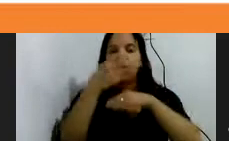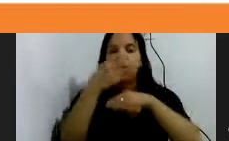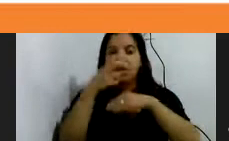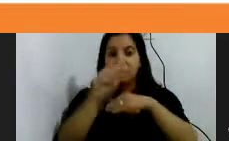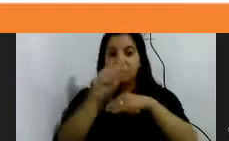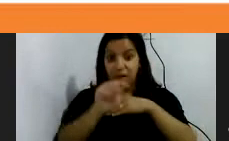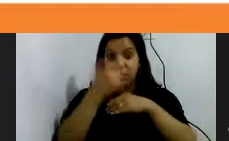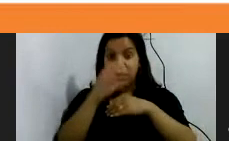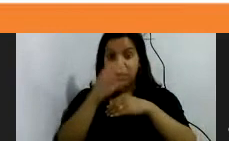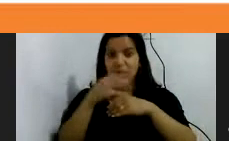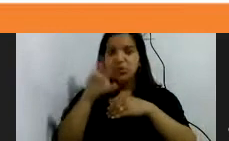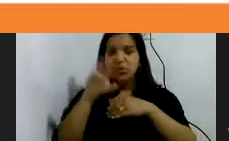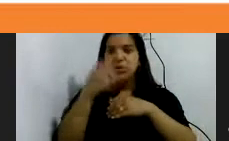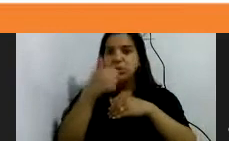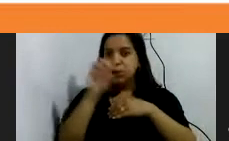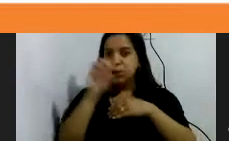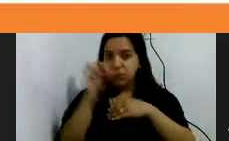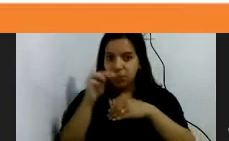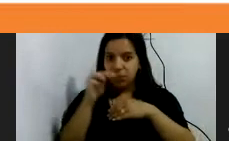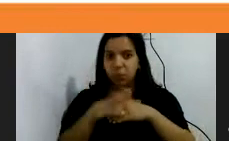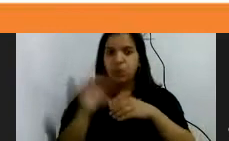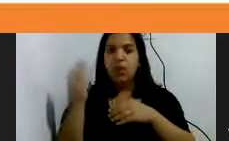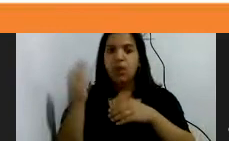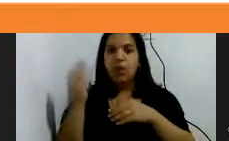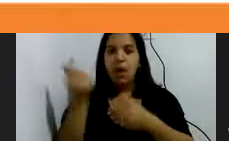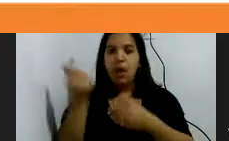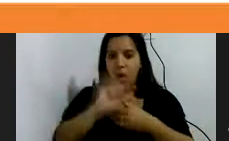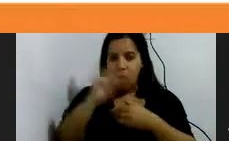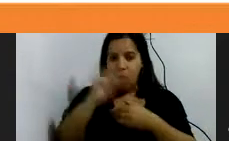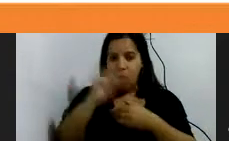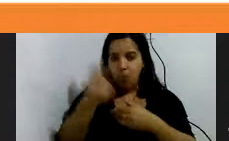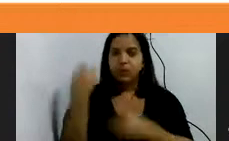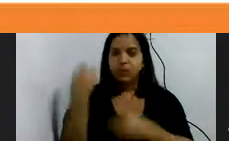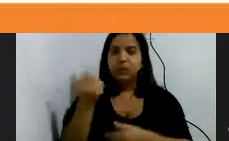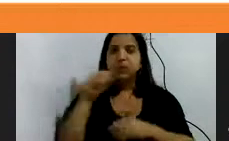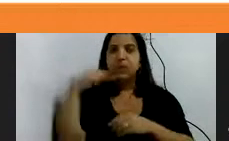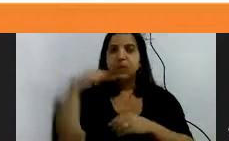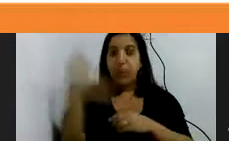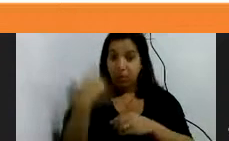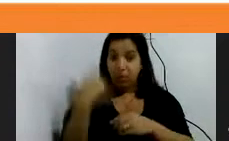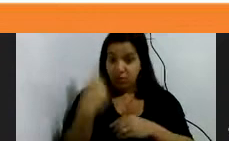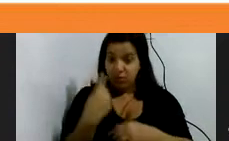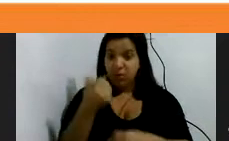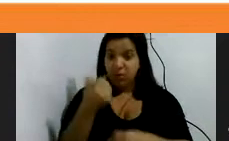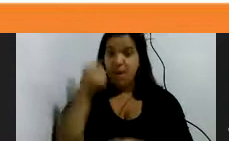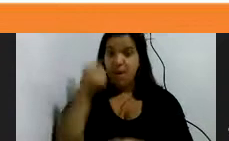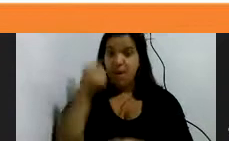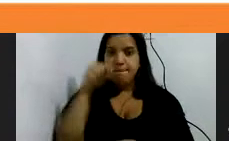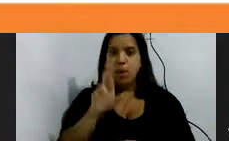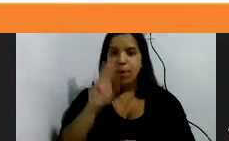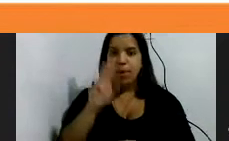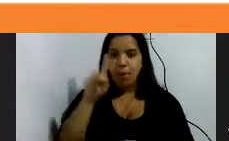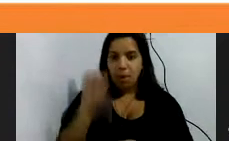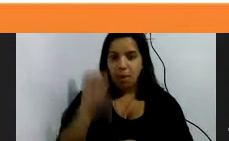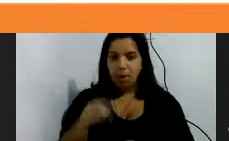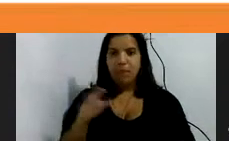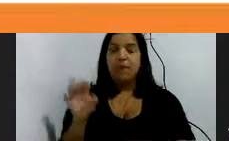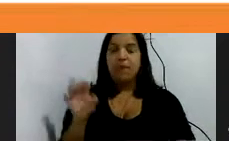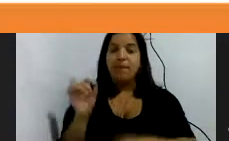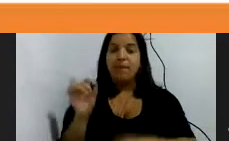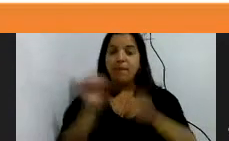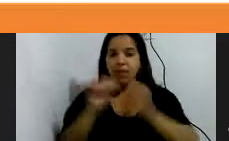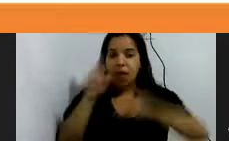graus por 15 minutos, agitar e centrifugar os tubos a 1000 rotações por minuto durante 1 minuto e